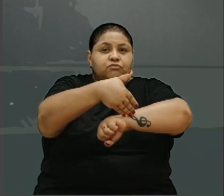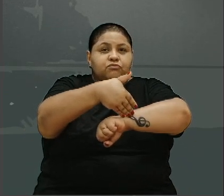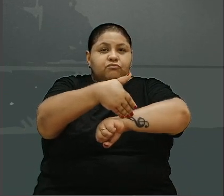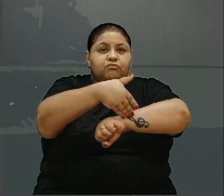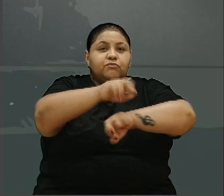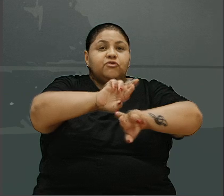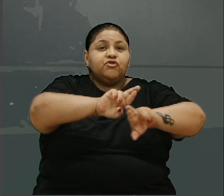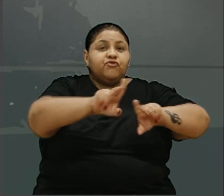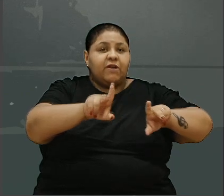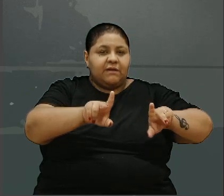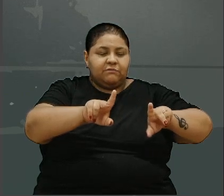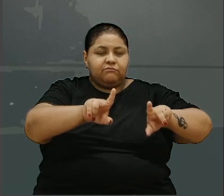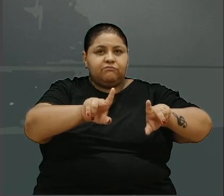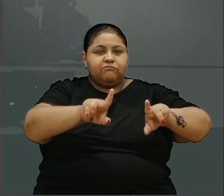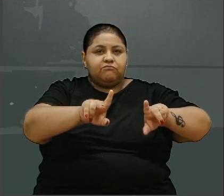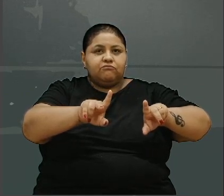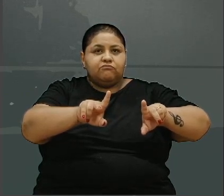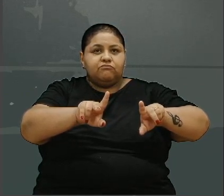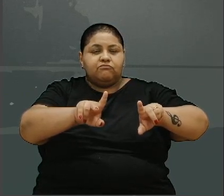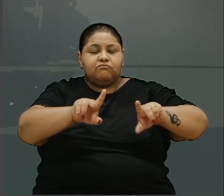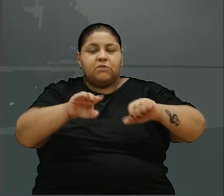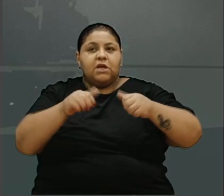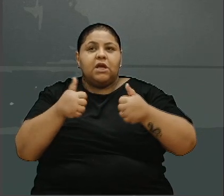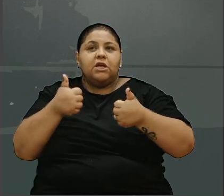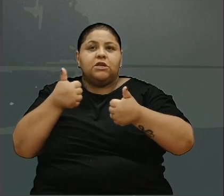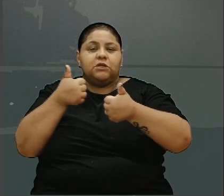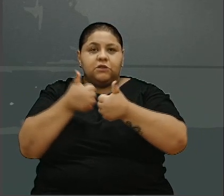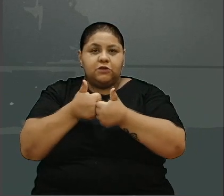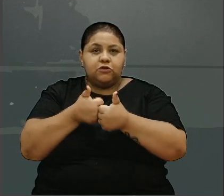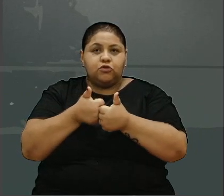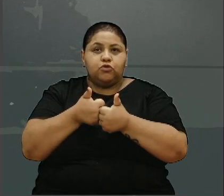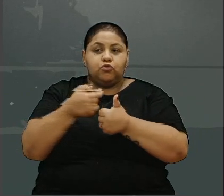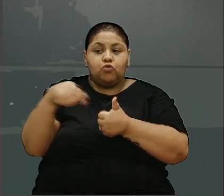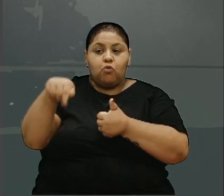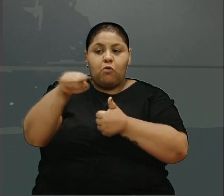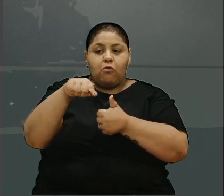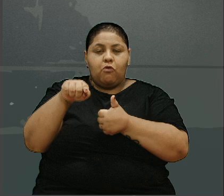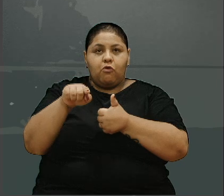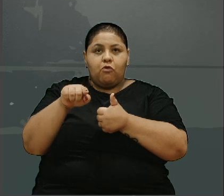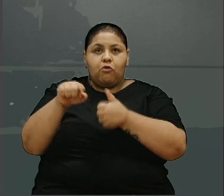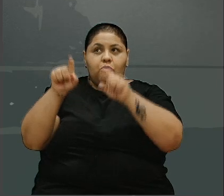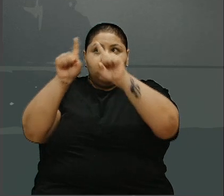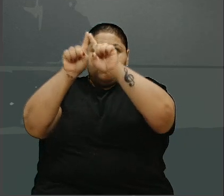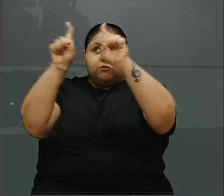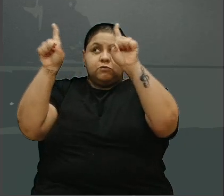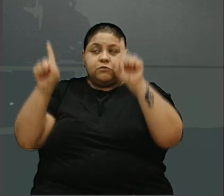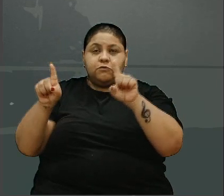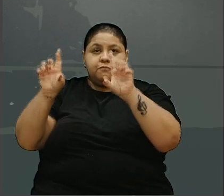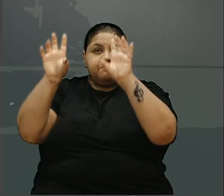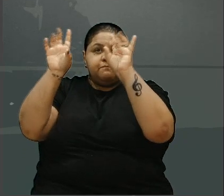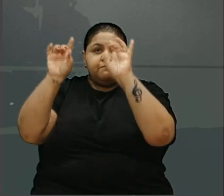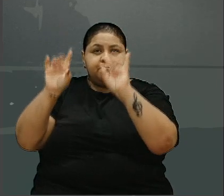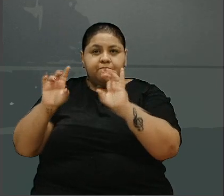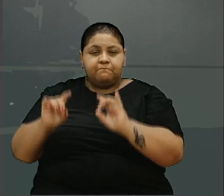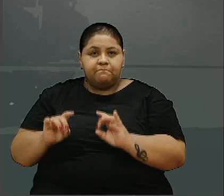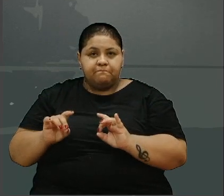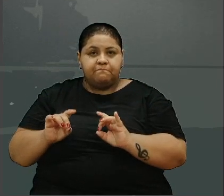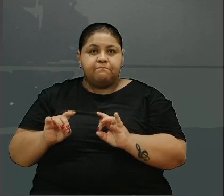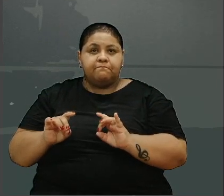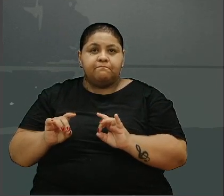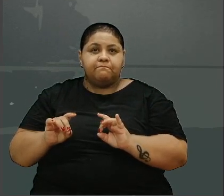diferentes, e junto com a nossa equipe de especialistas, fizemos um olhar,